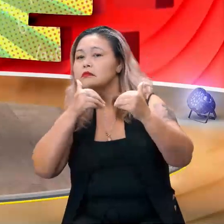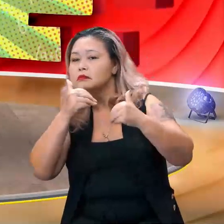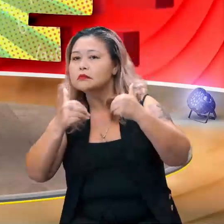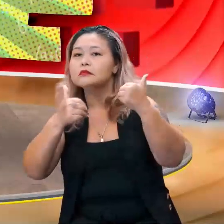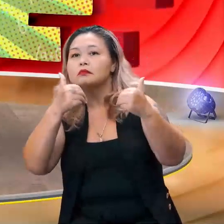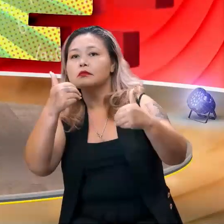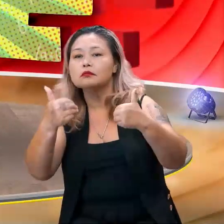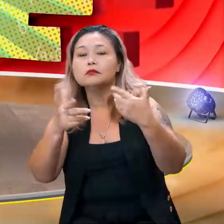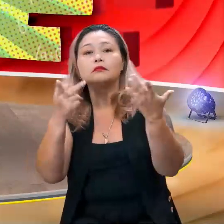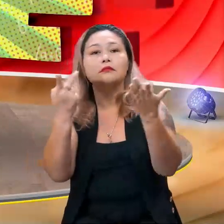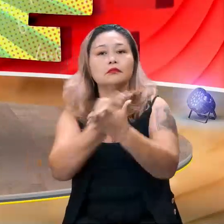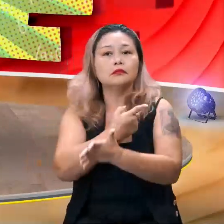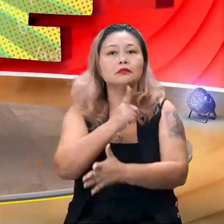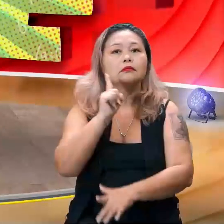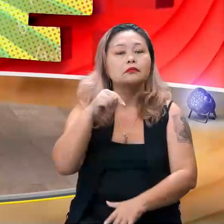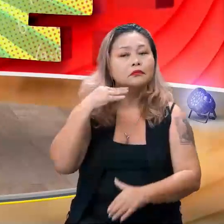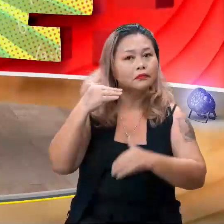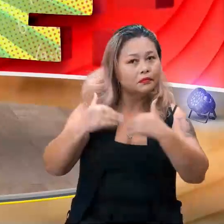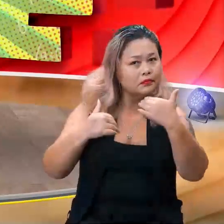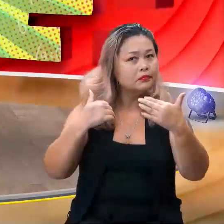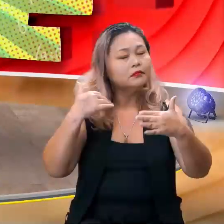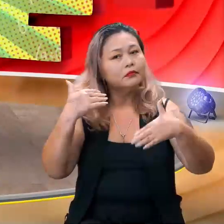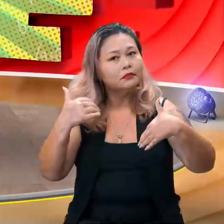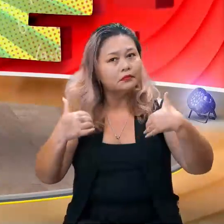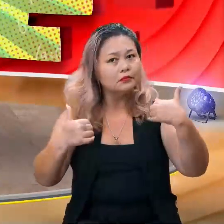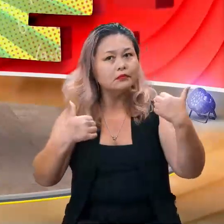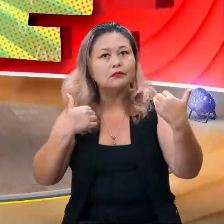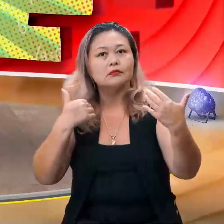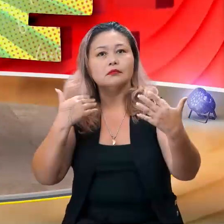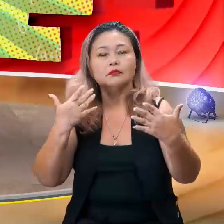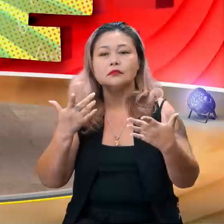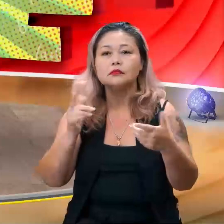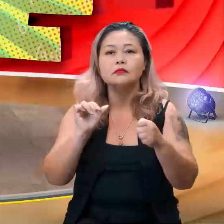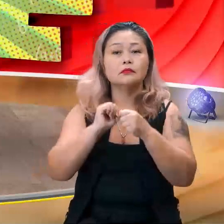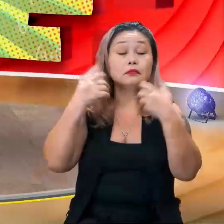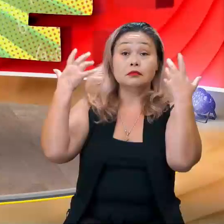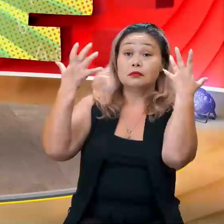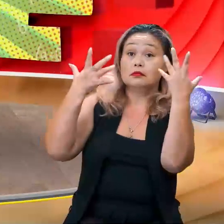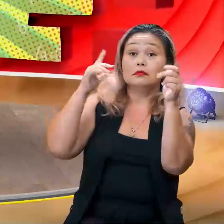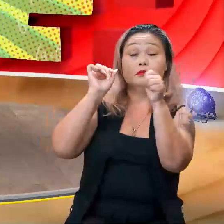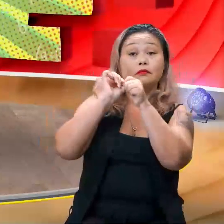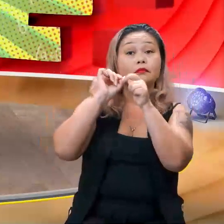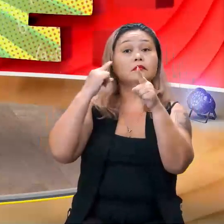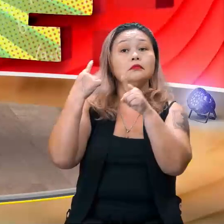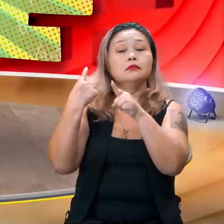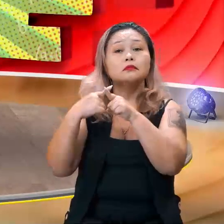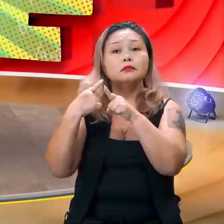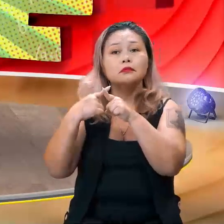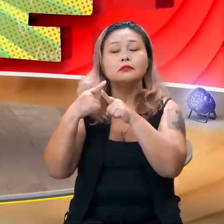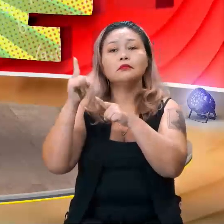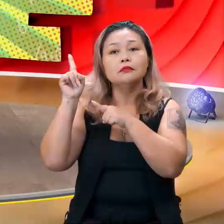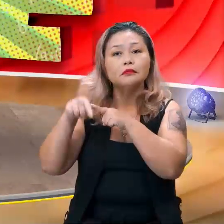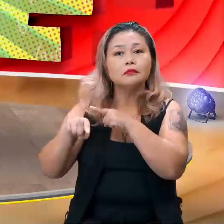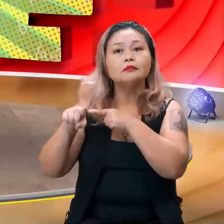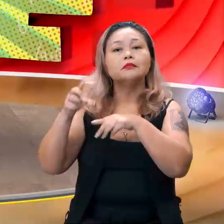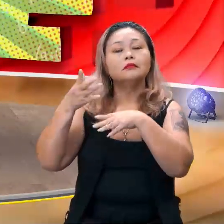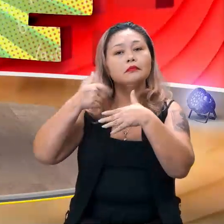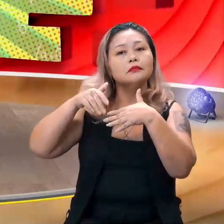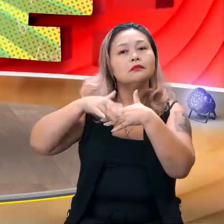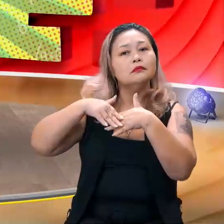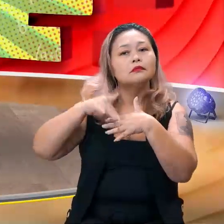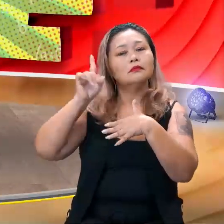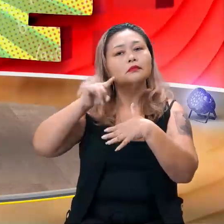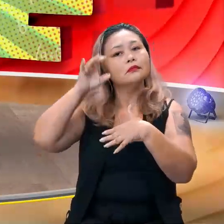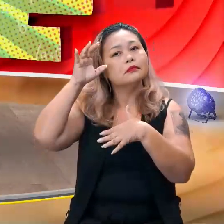O que, que acontece? A gente, passo a passo. Né, uma coisa de cada vez, sem desespero, né? Porque é isso mesmo, a matemática ela é gostosa de